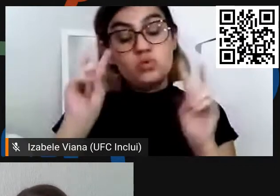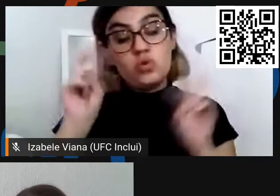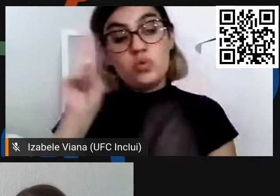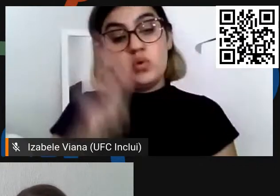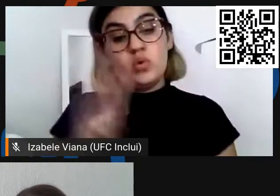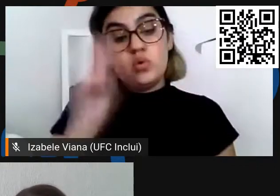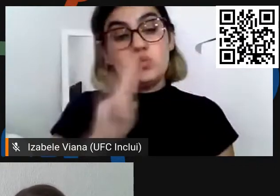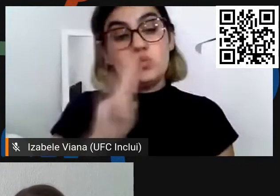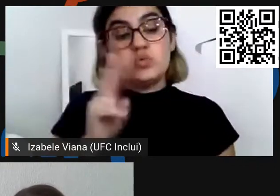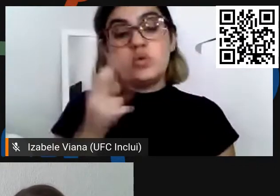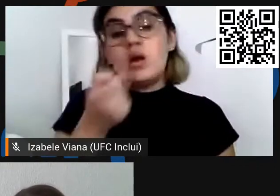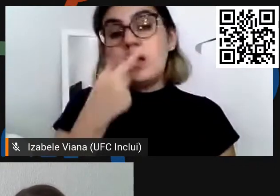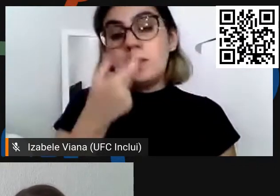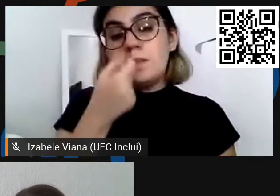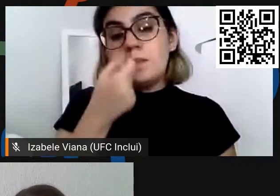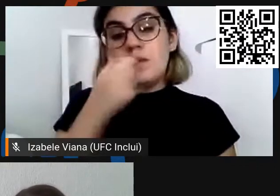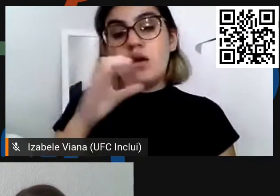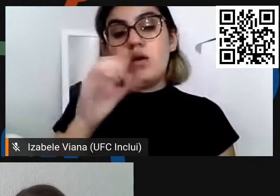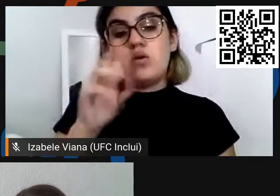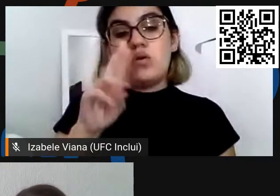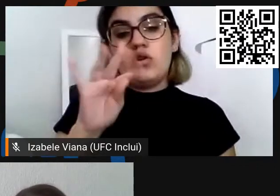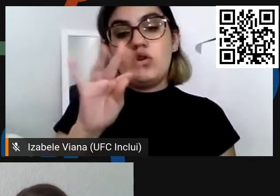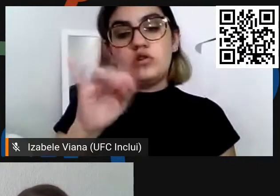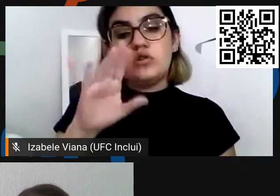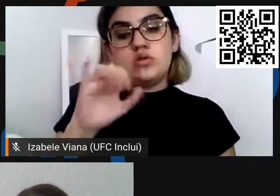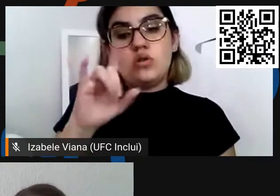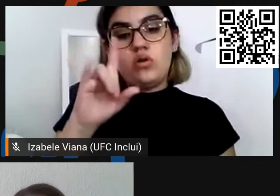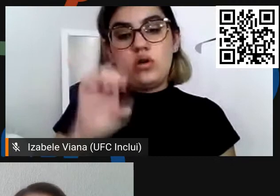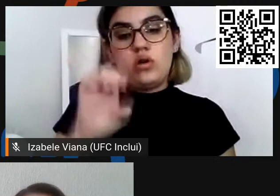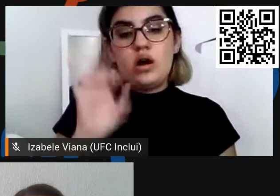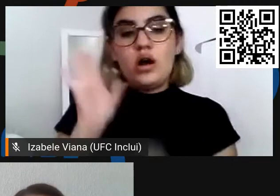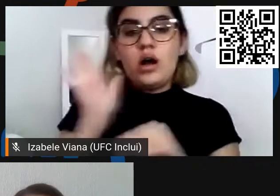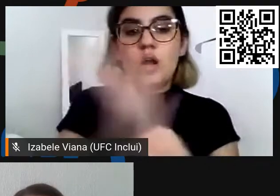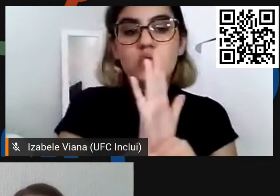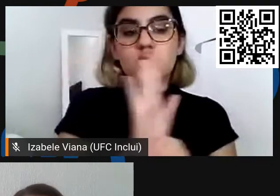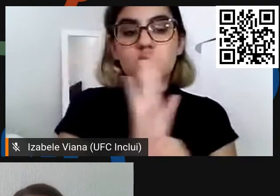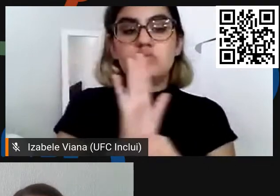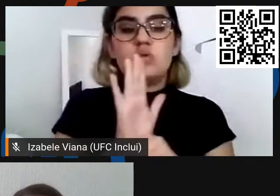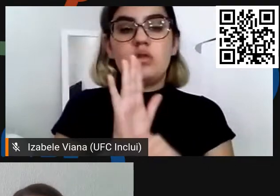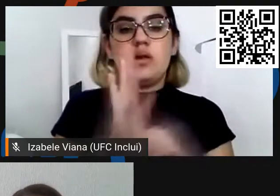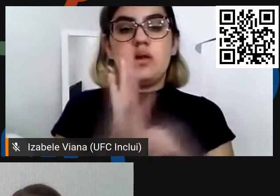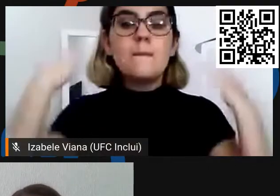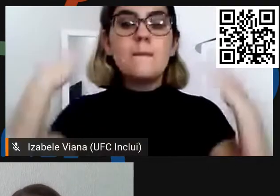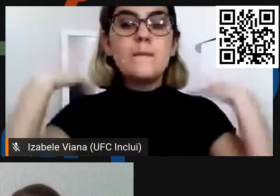para amadurecer o pulmão de bebês recém-nascidos, né? Então,